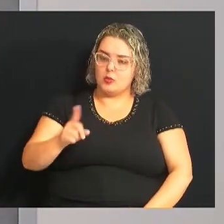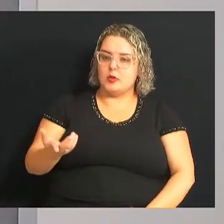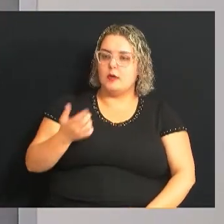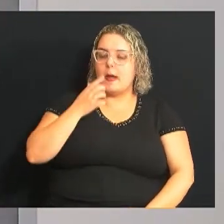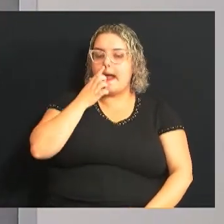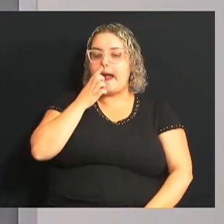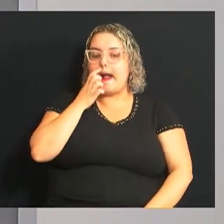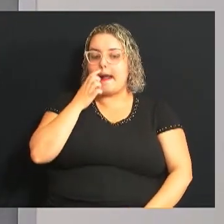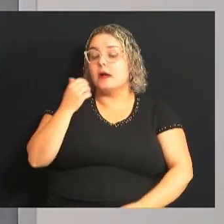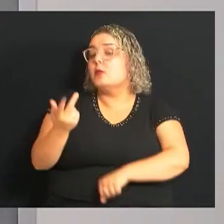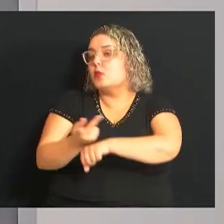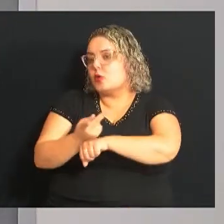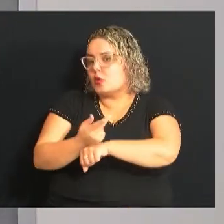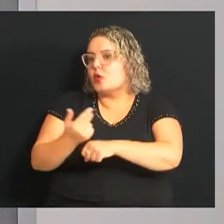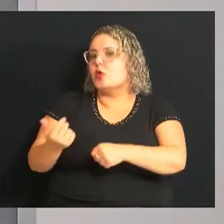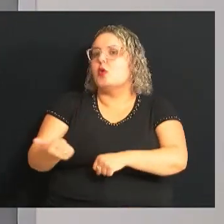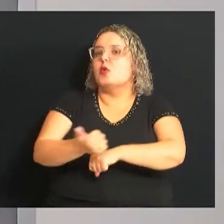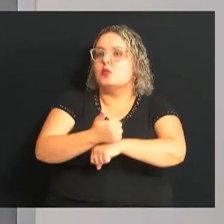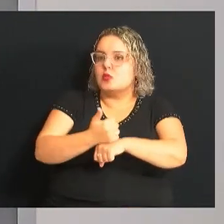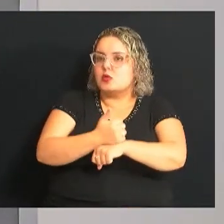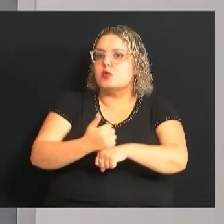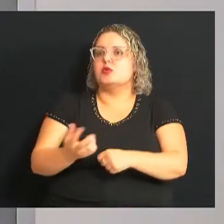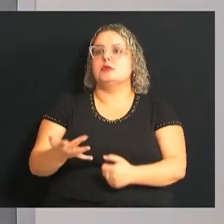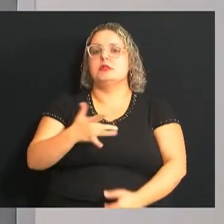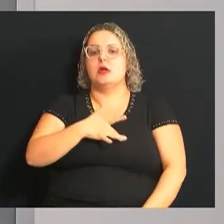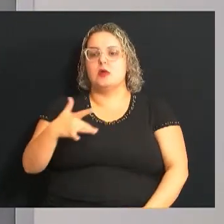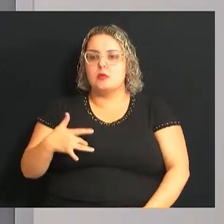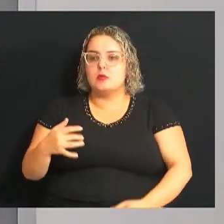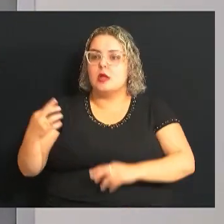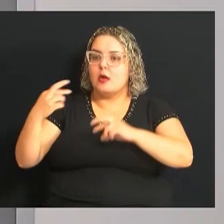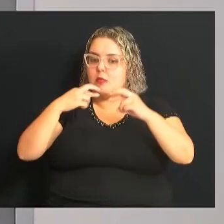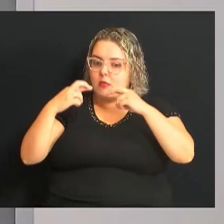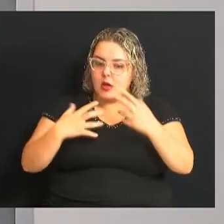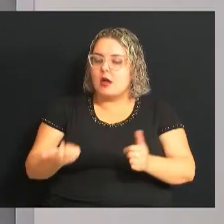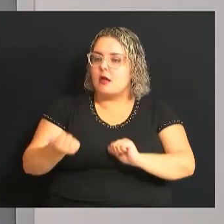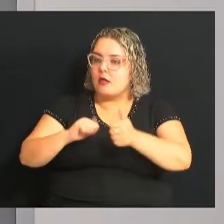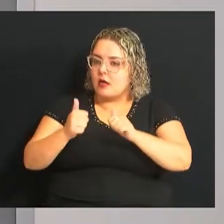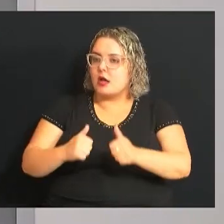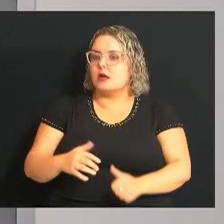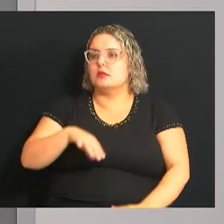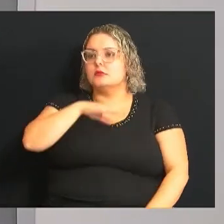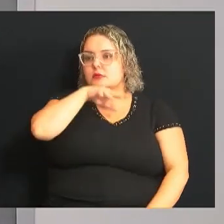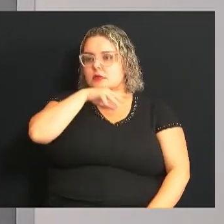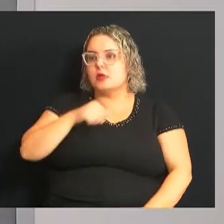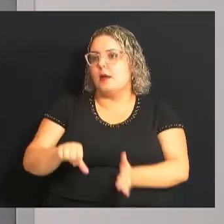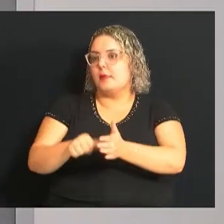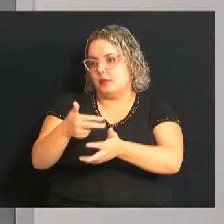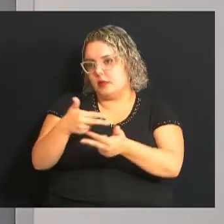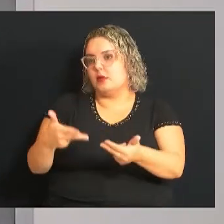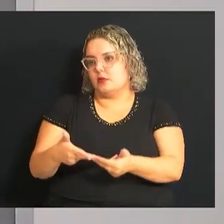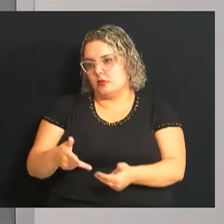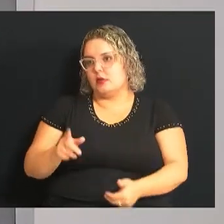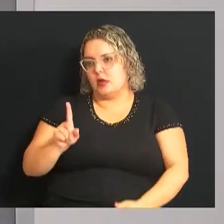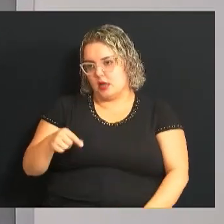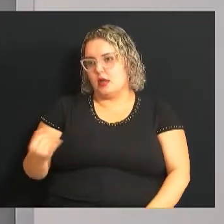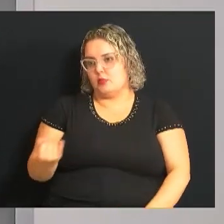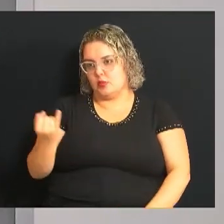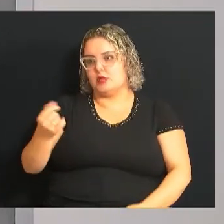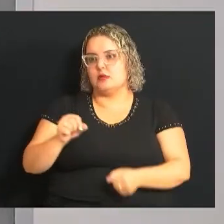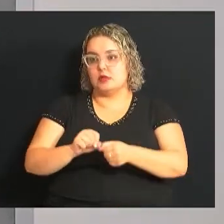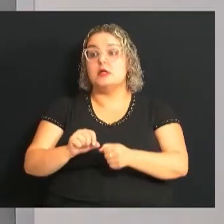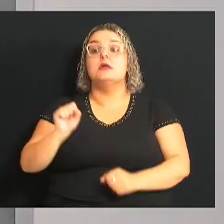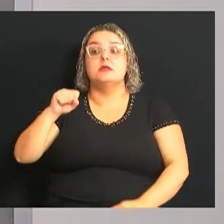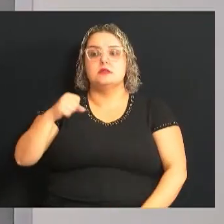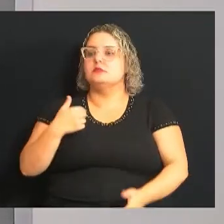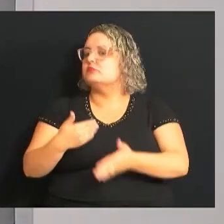procurar um profissional de saúde para dar uma avaliada no animal seria já um primeiro passo. Seria interessante fazer isso daí. Isso, independente da